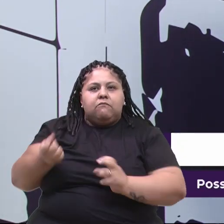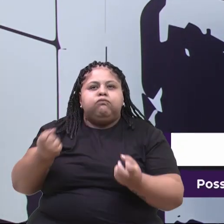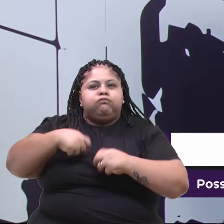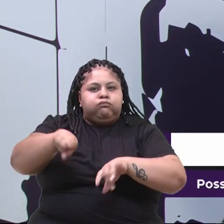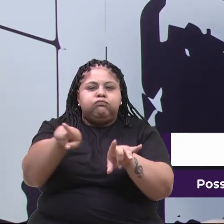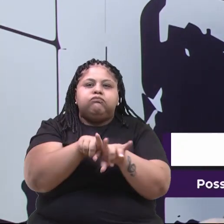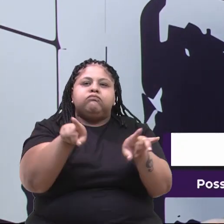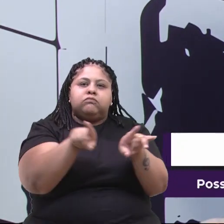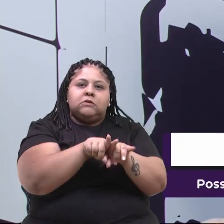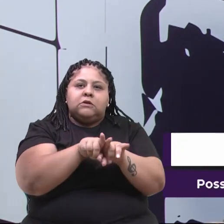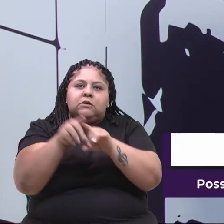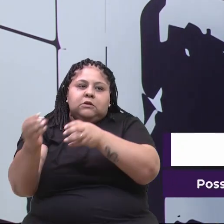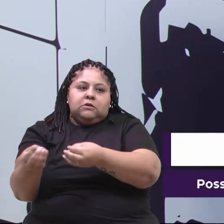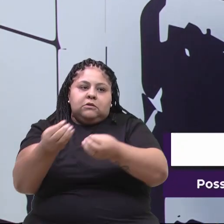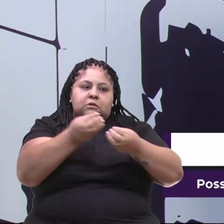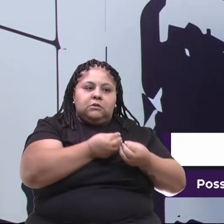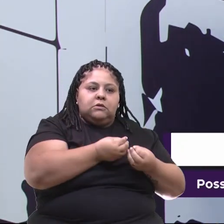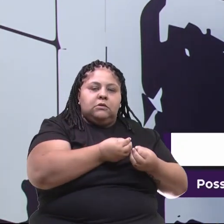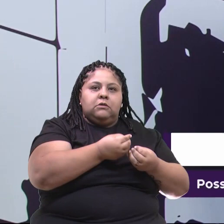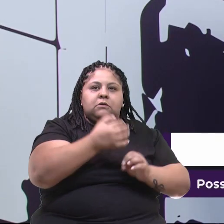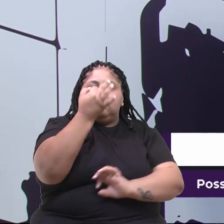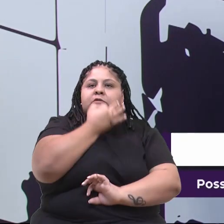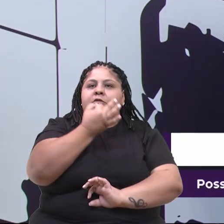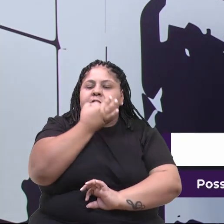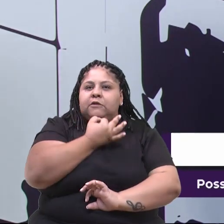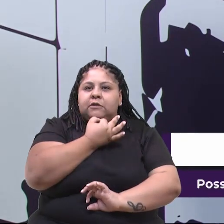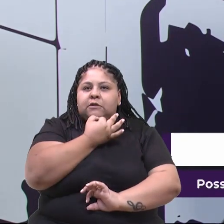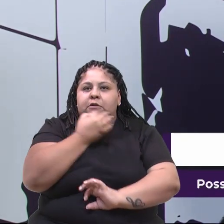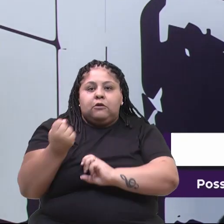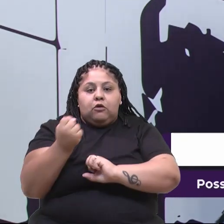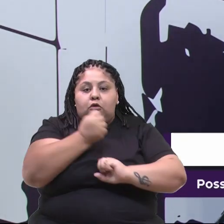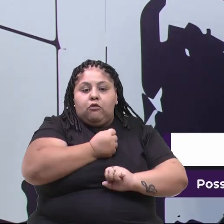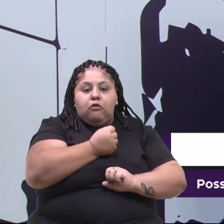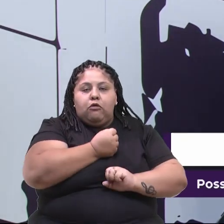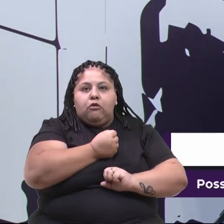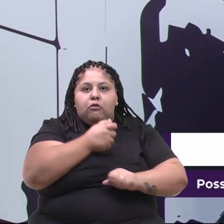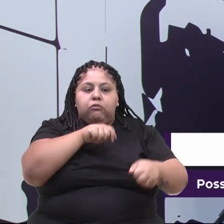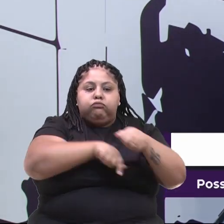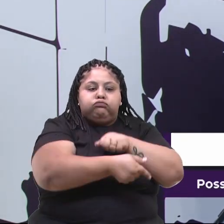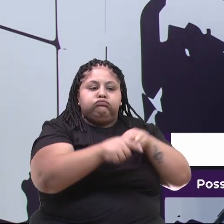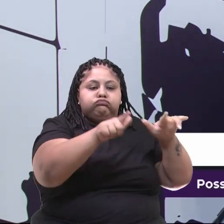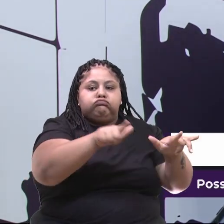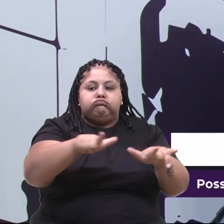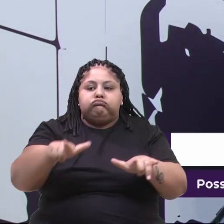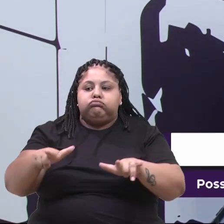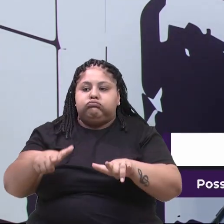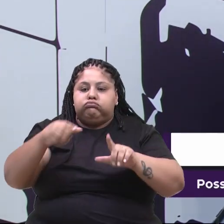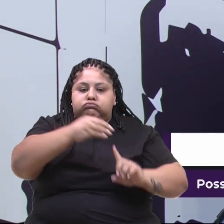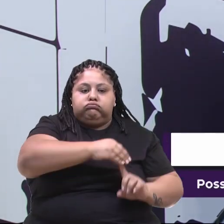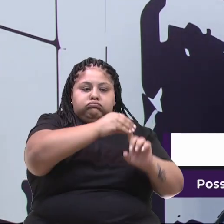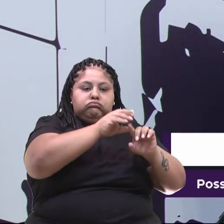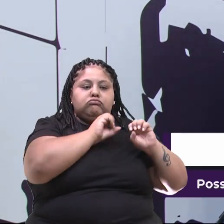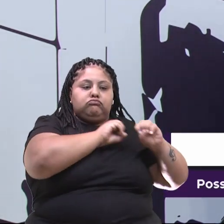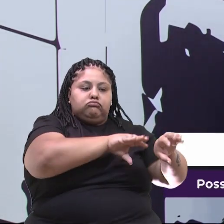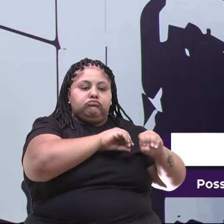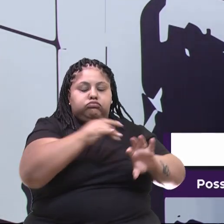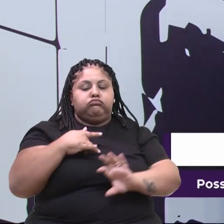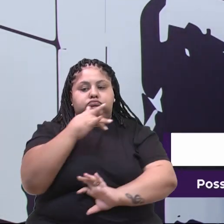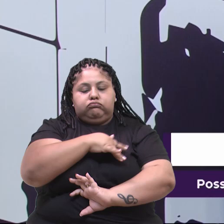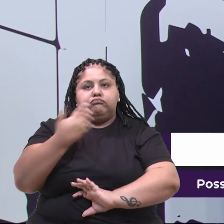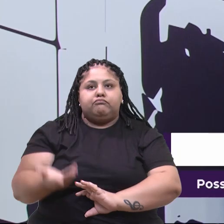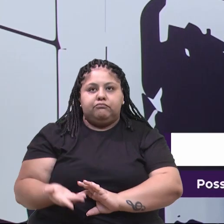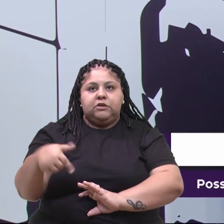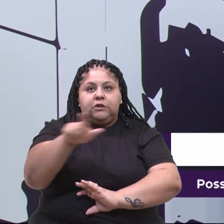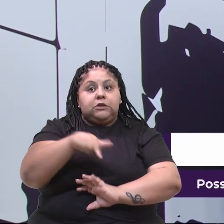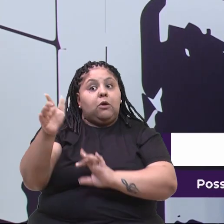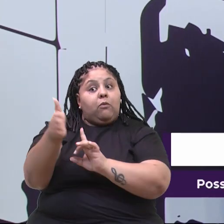de trazer recursos para Caxias do Sul, para que Caxias do Sul possa investir nas áreas que são as principais, que é a educação e a saúde. Então,